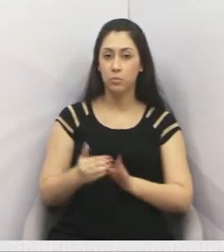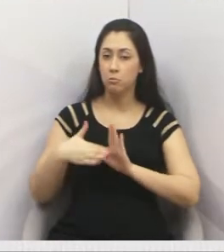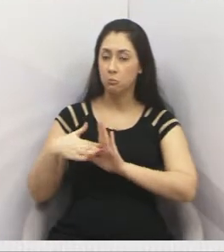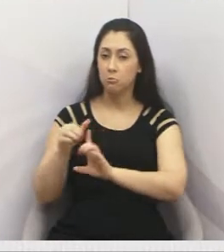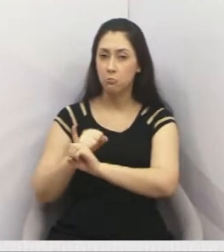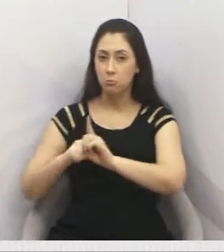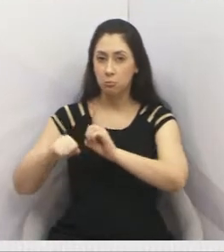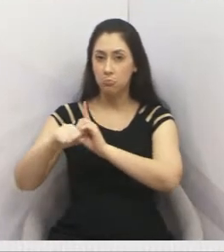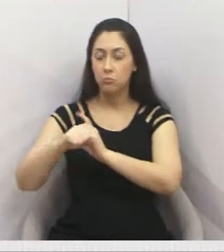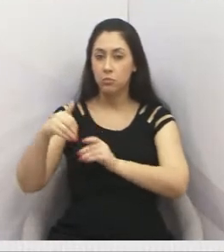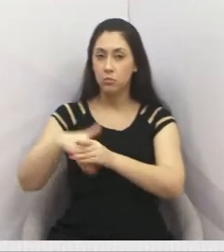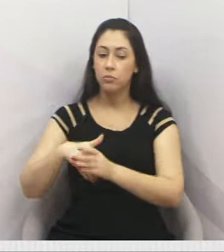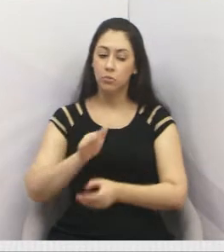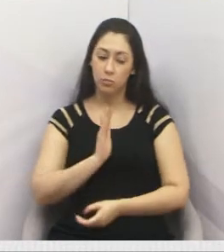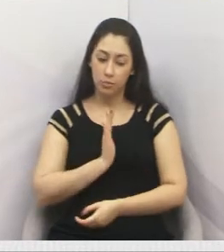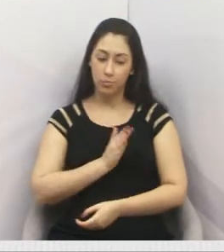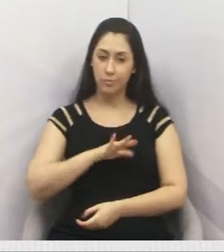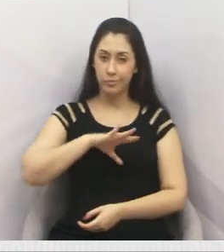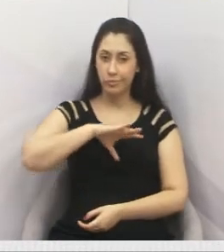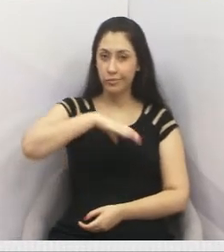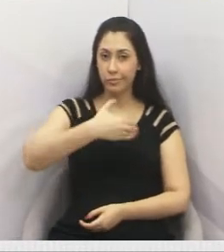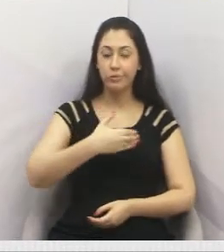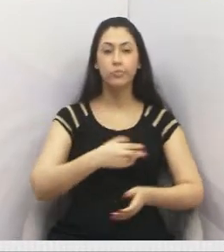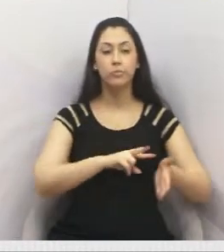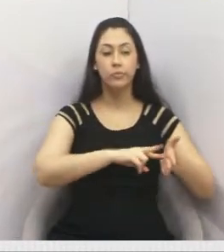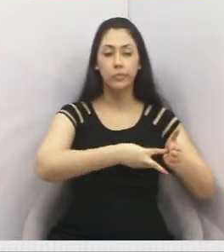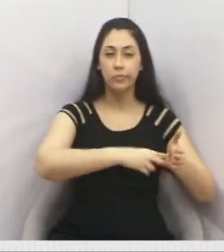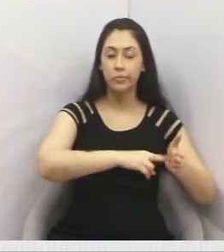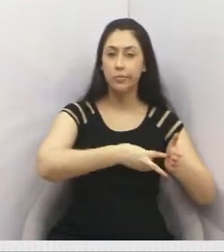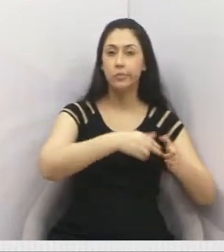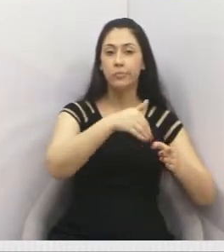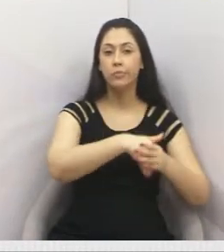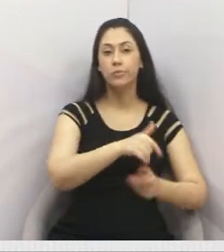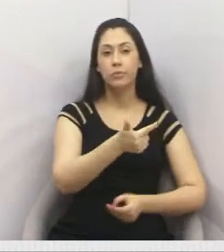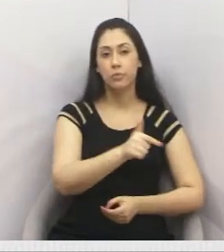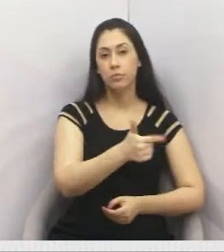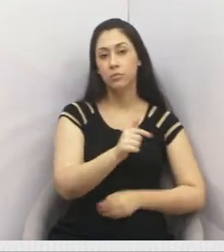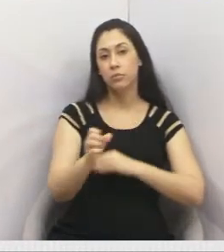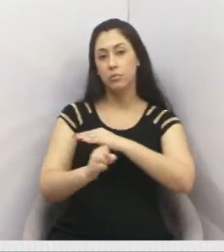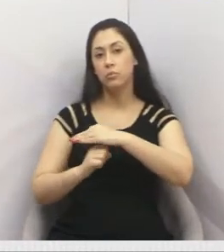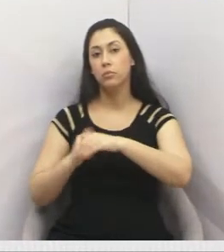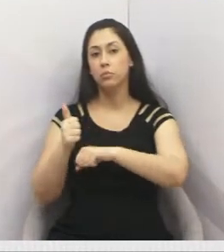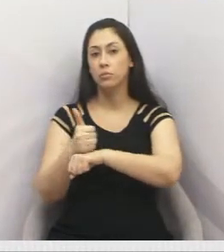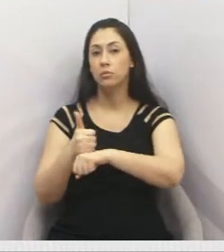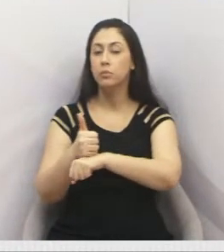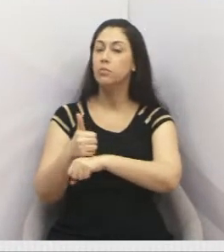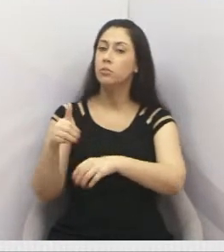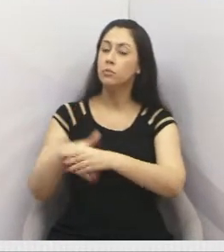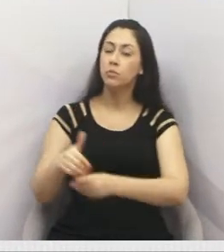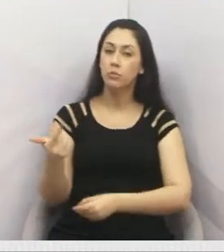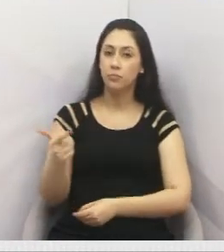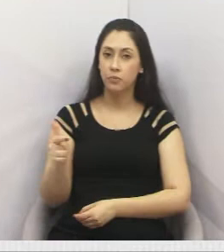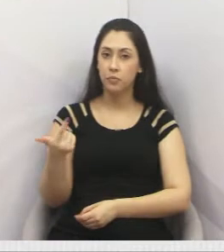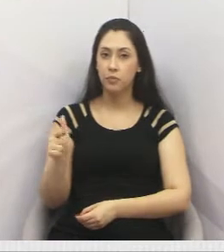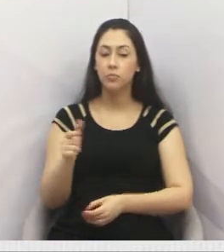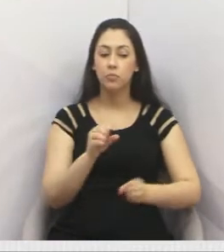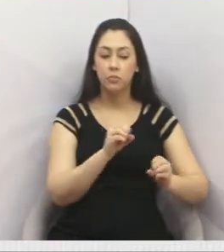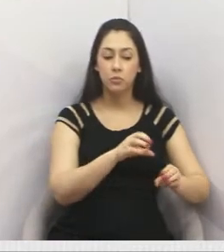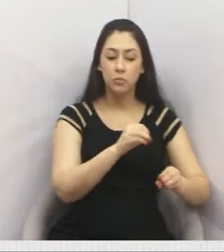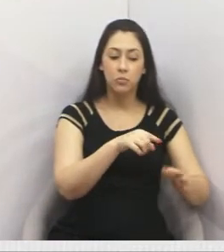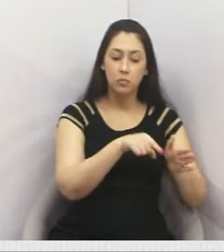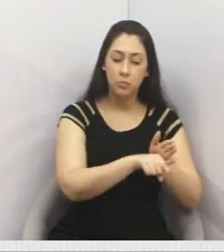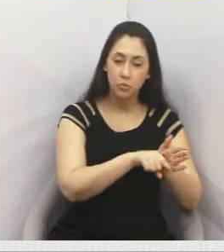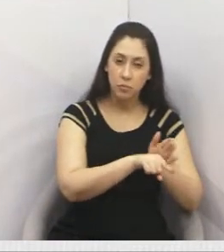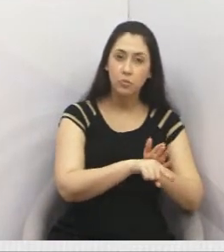Movimentos populares, Quilombo Coração Valente, entidade de classe sindical em branco, empresas ou entidades profissionais em branco,